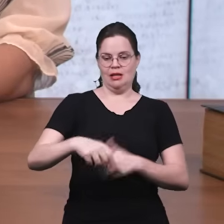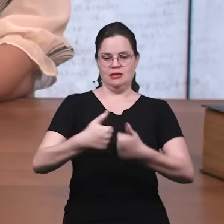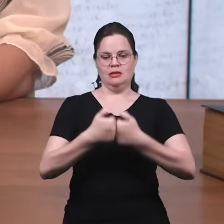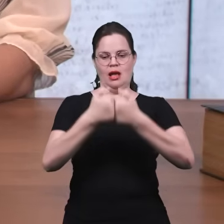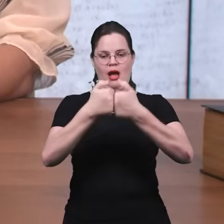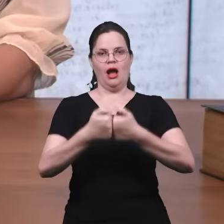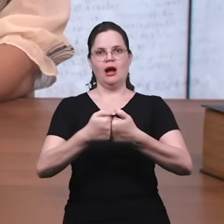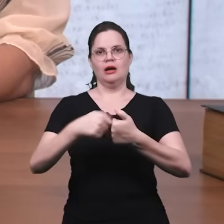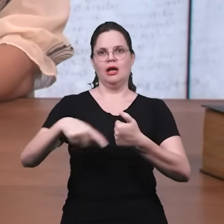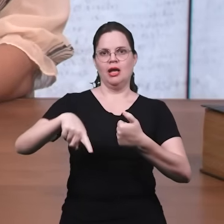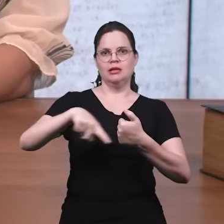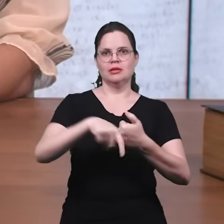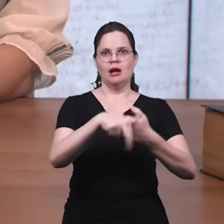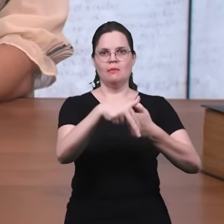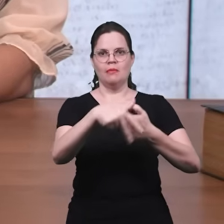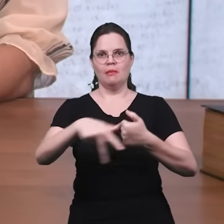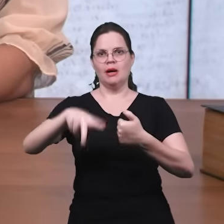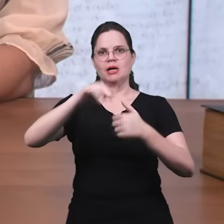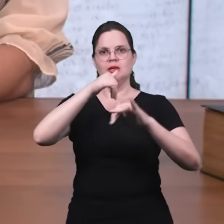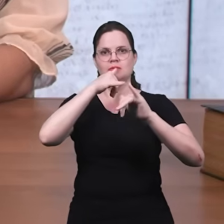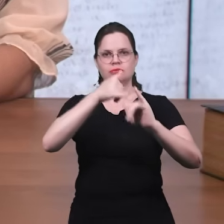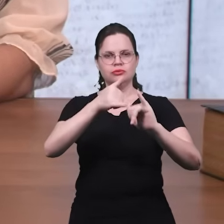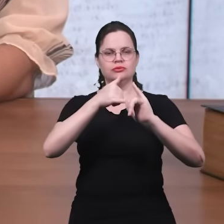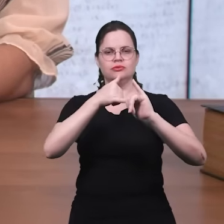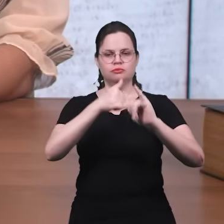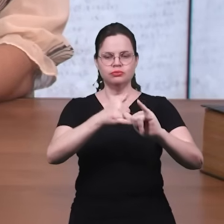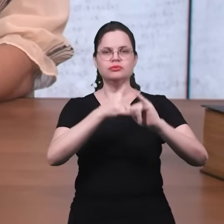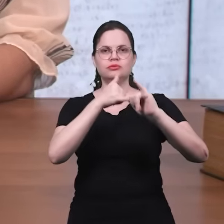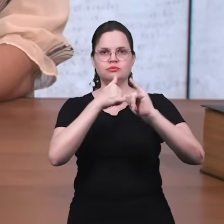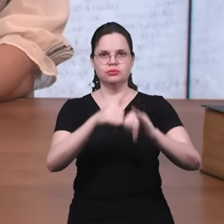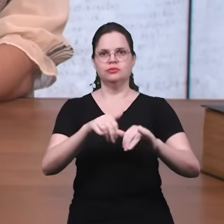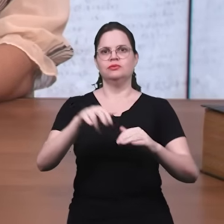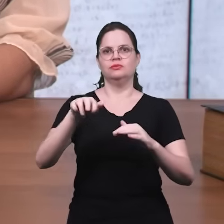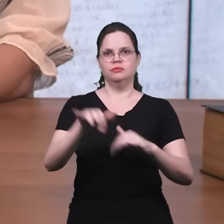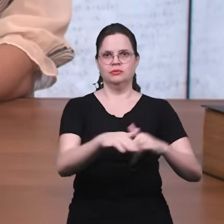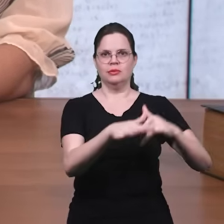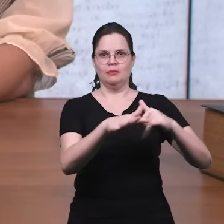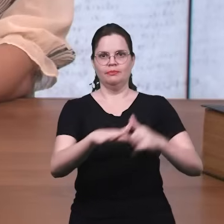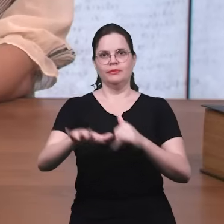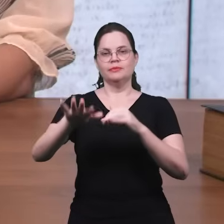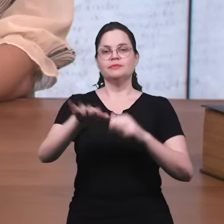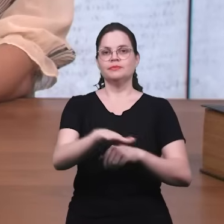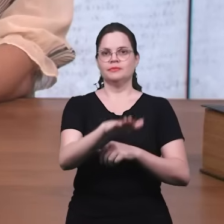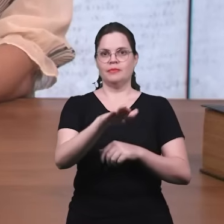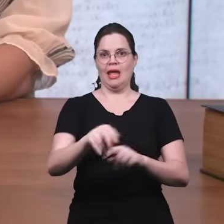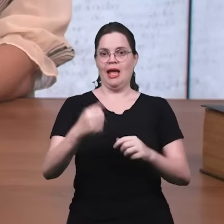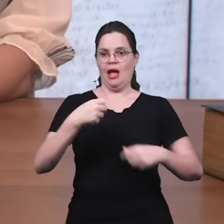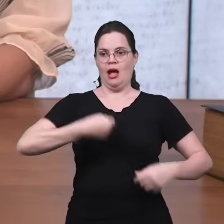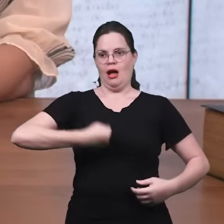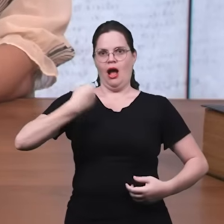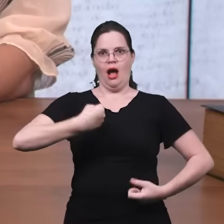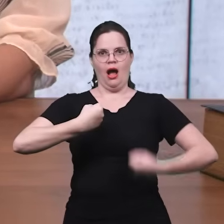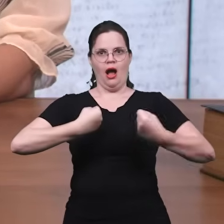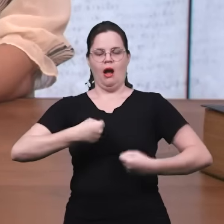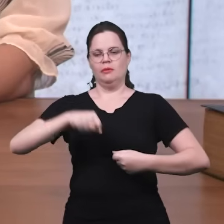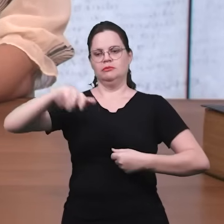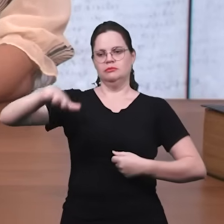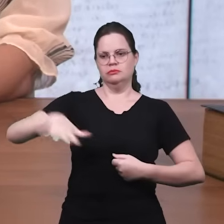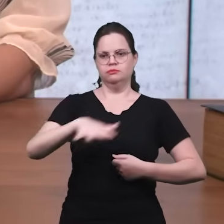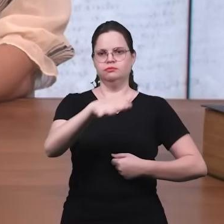Senhor iam andando e tocando as buzinas, e os armados iam adiante deles, e